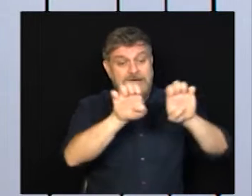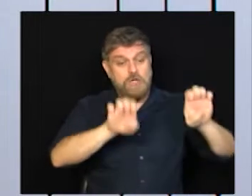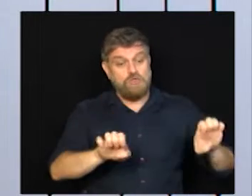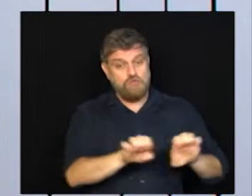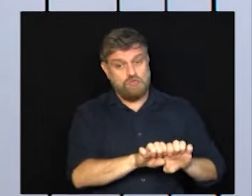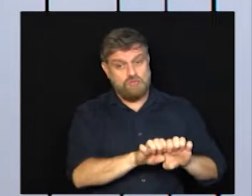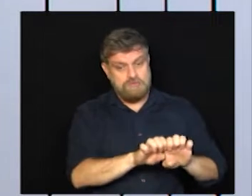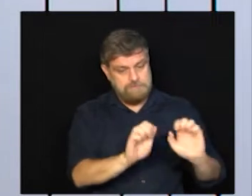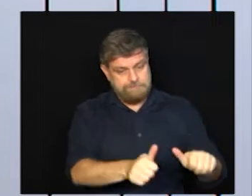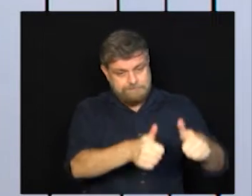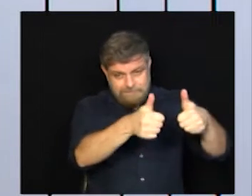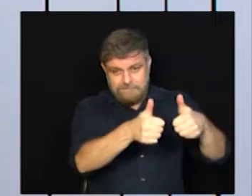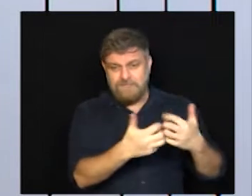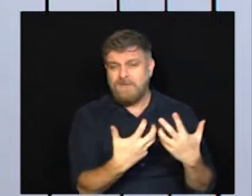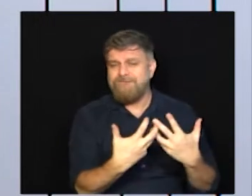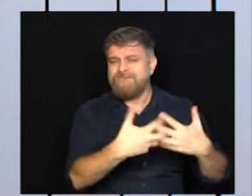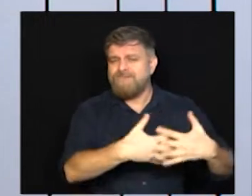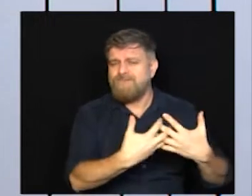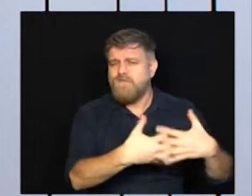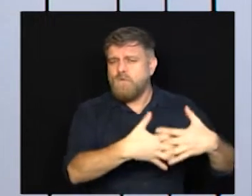né, funcionar